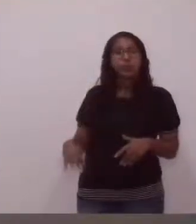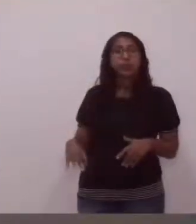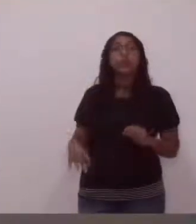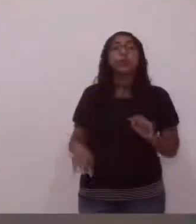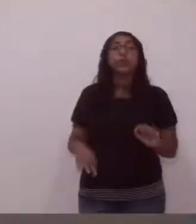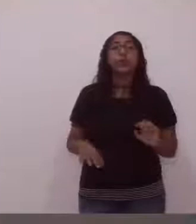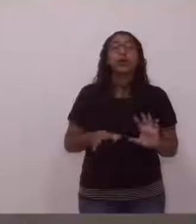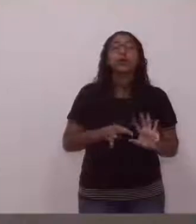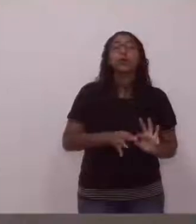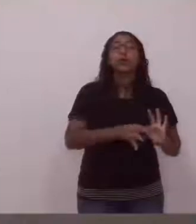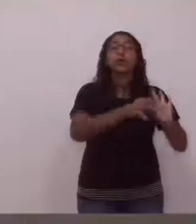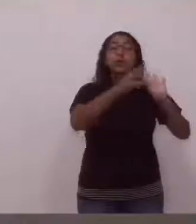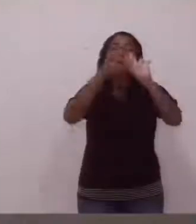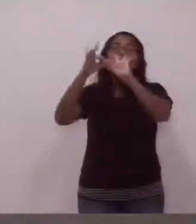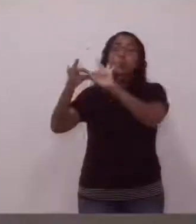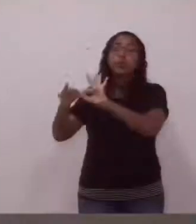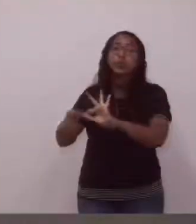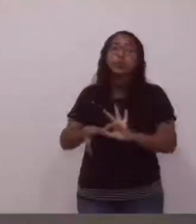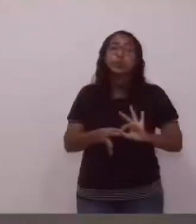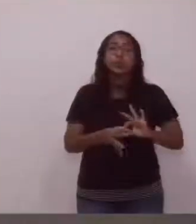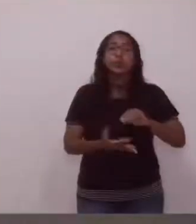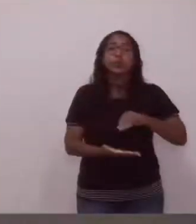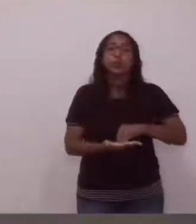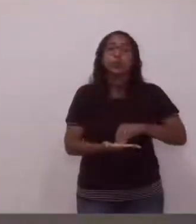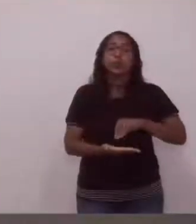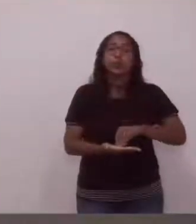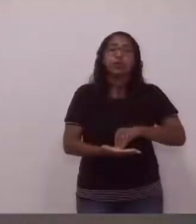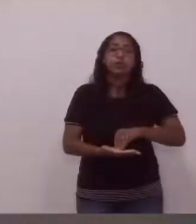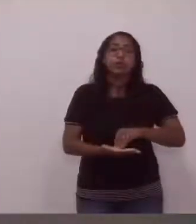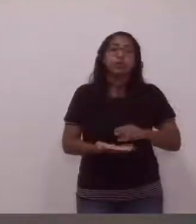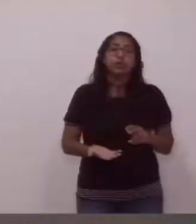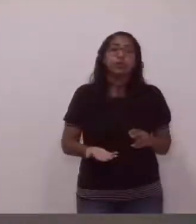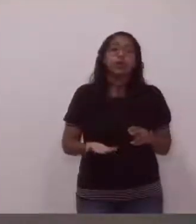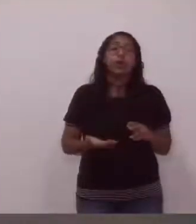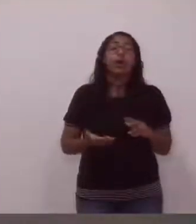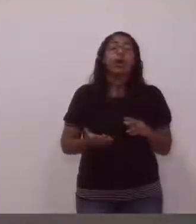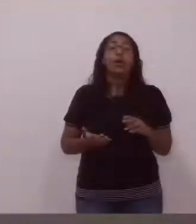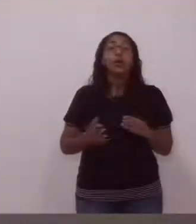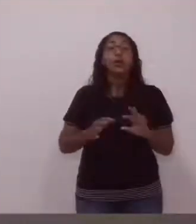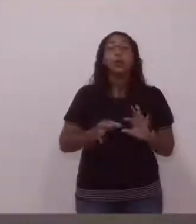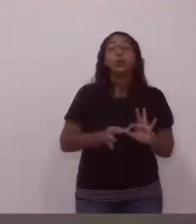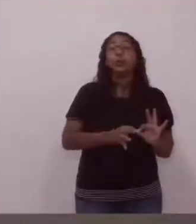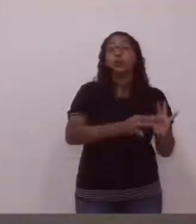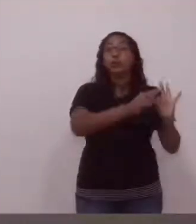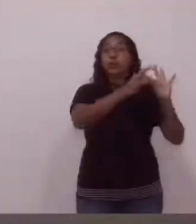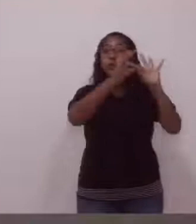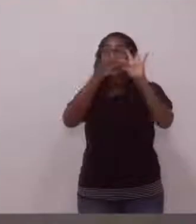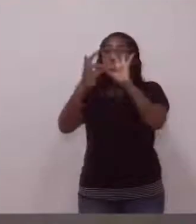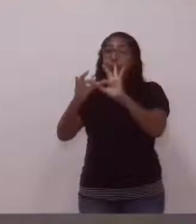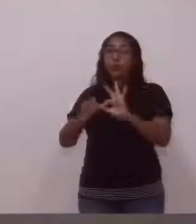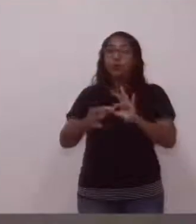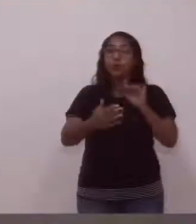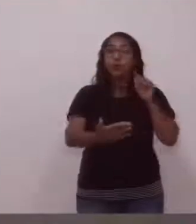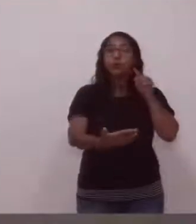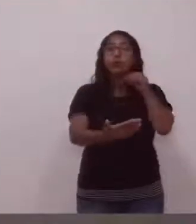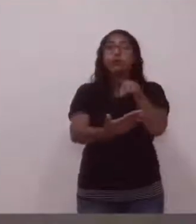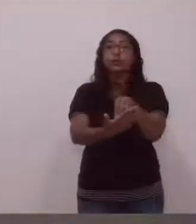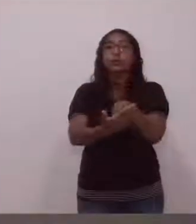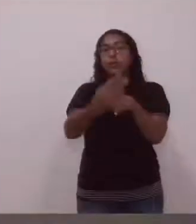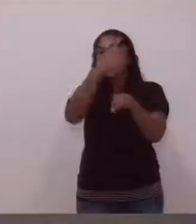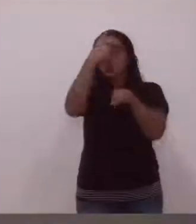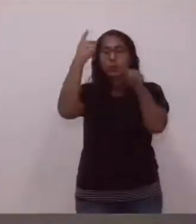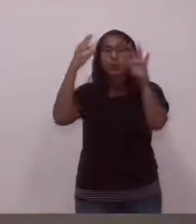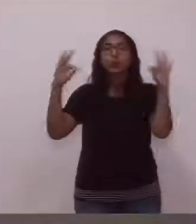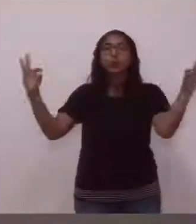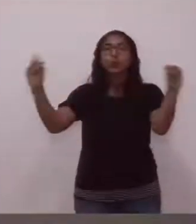a união de todos, na verdade, para se atingir o objetivo, que é o bem da população, é o bem comum, é